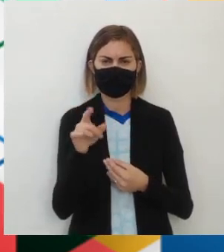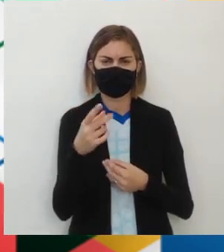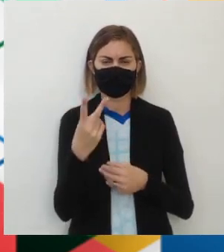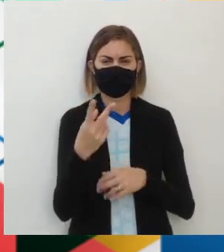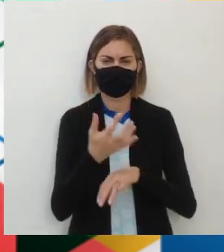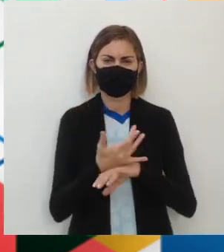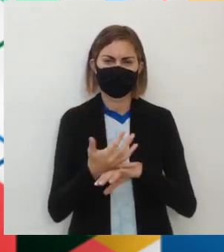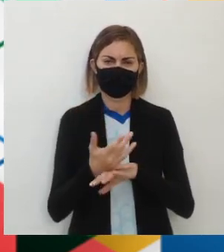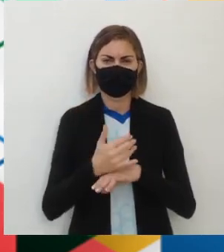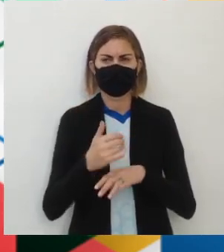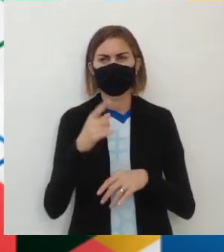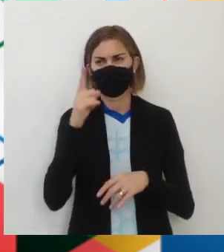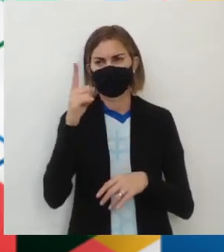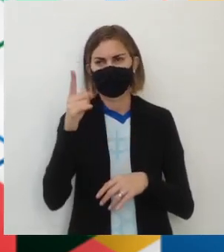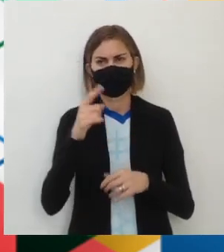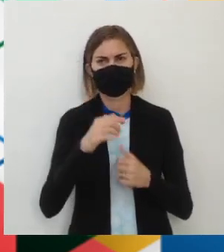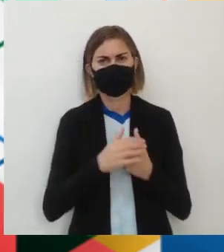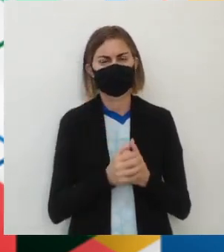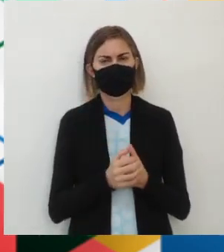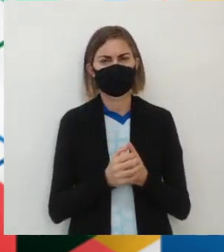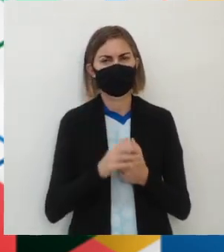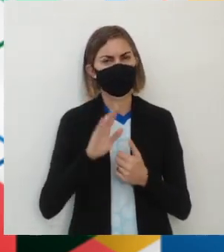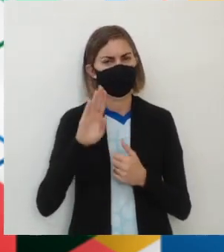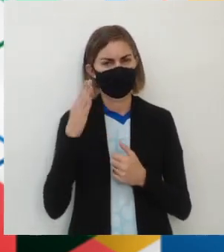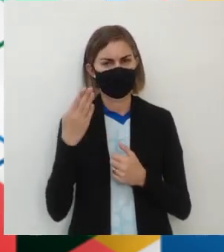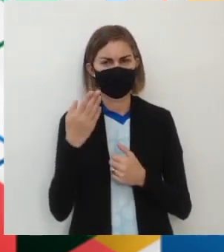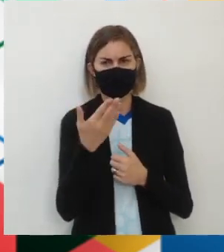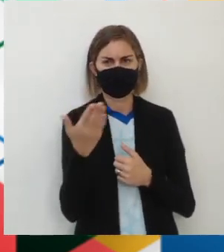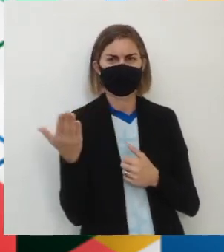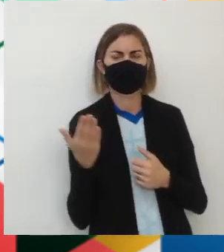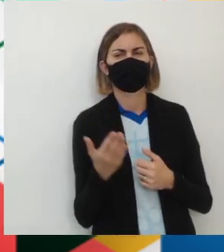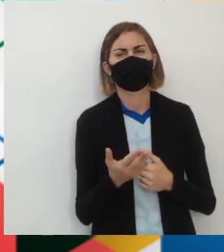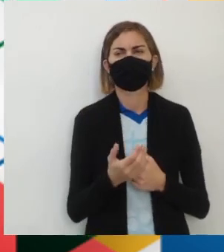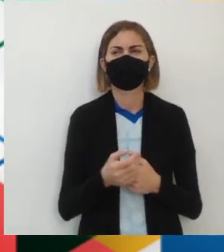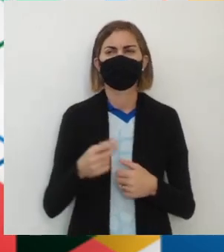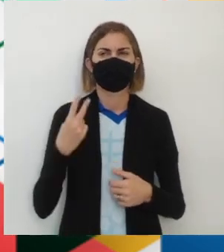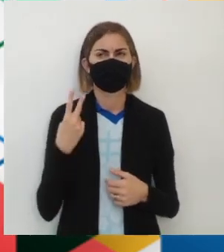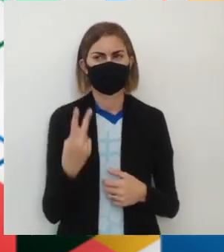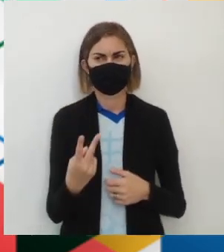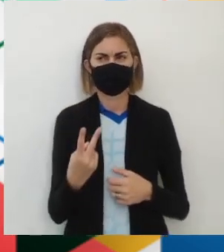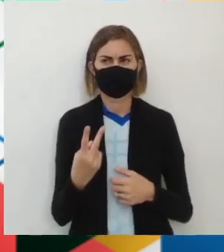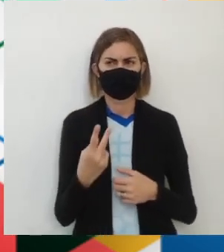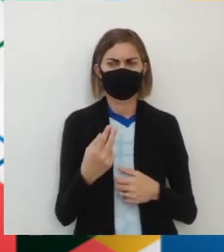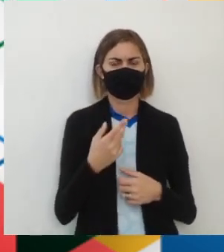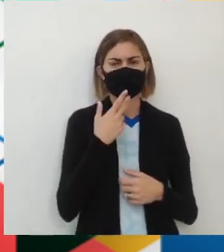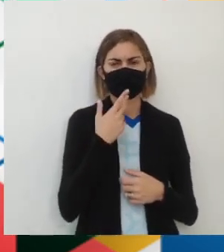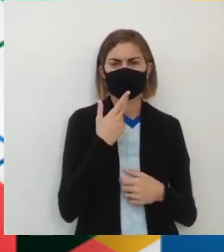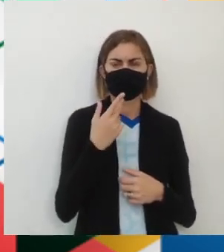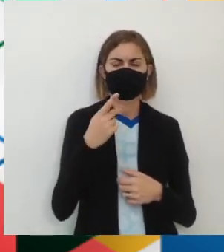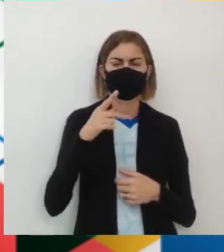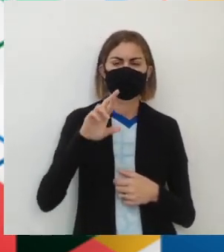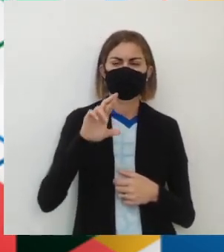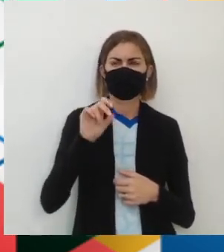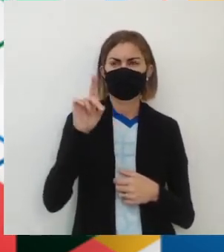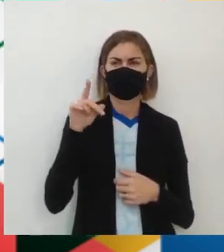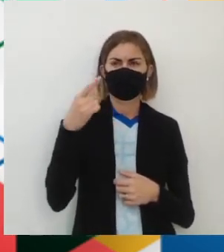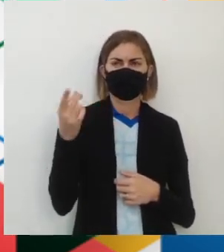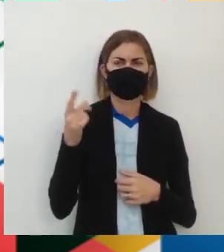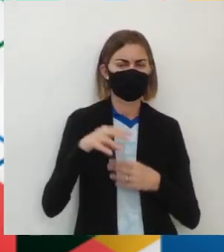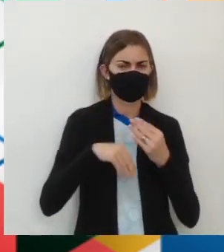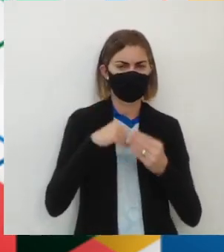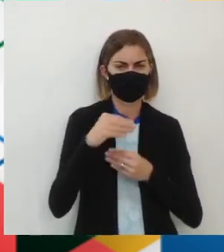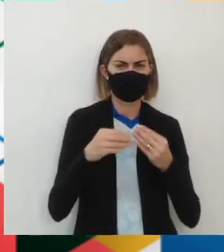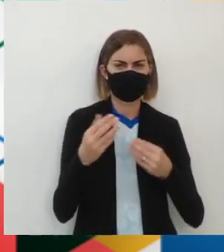But2eno. Então esse item aí tá falso, tá? O item 2, ele diz assim: o produto obtido na